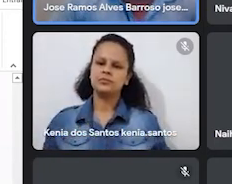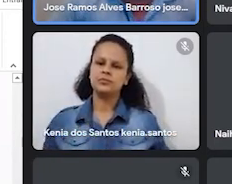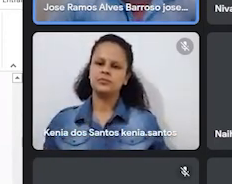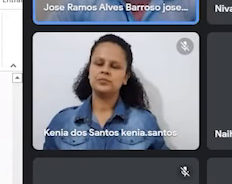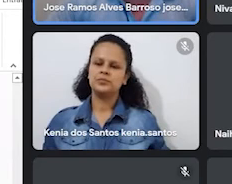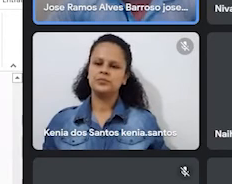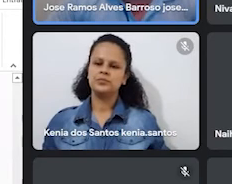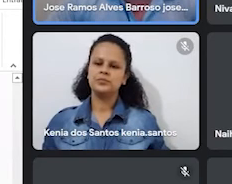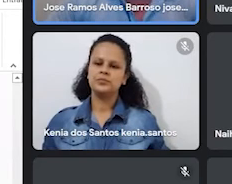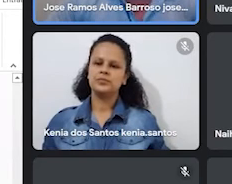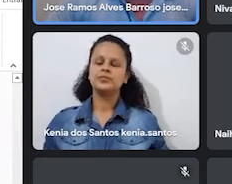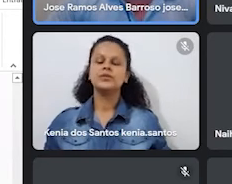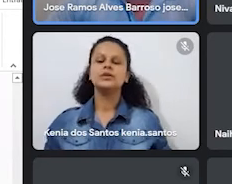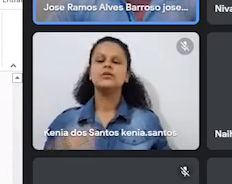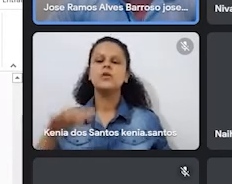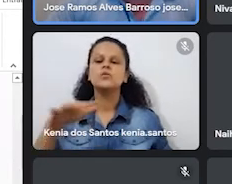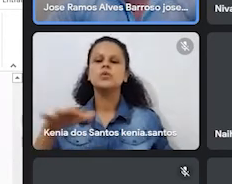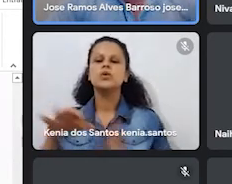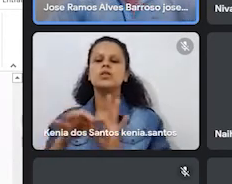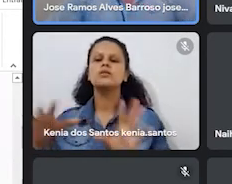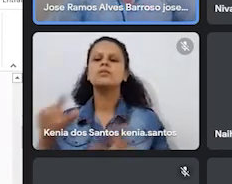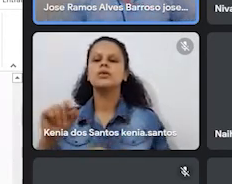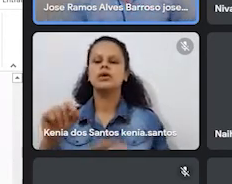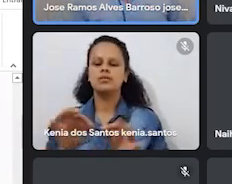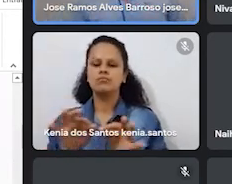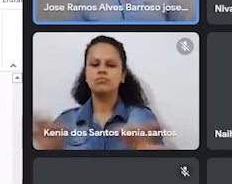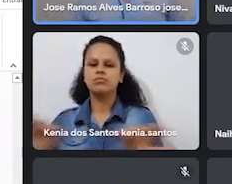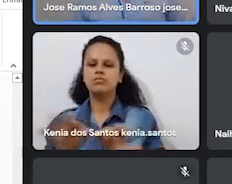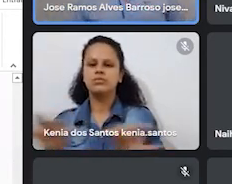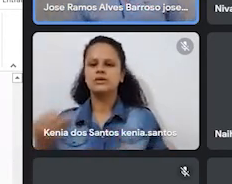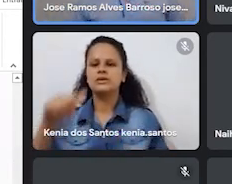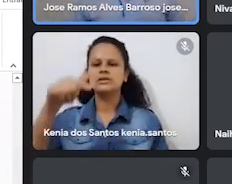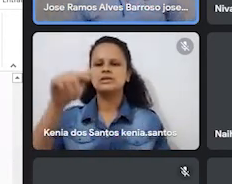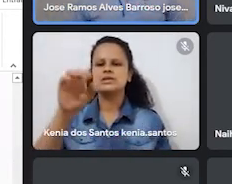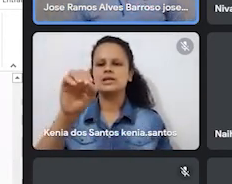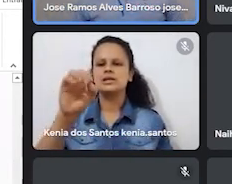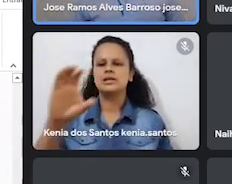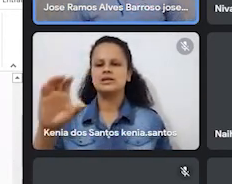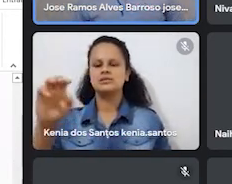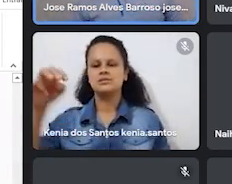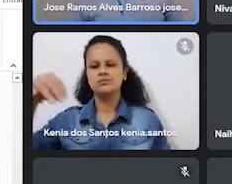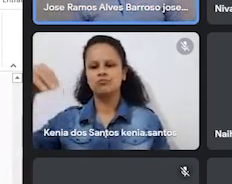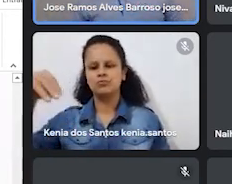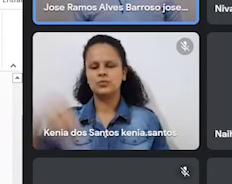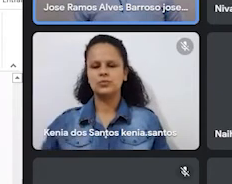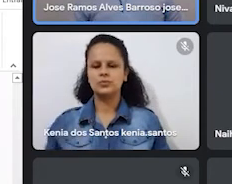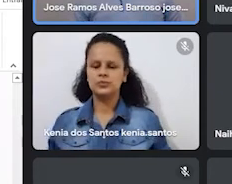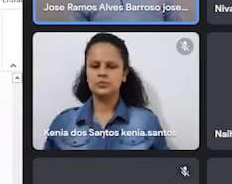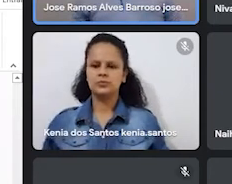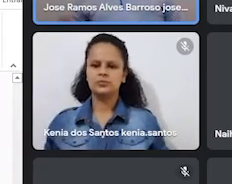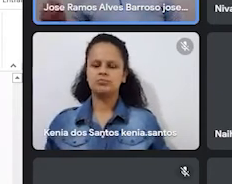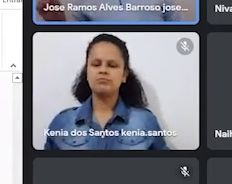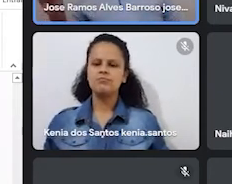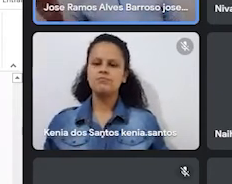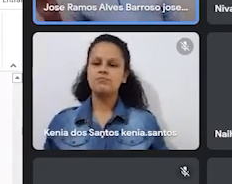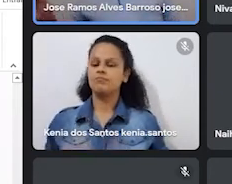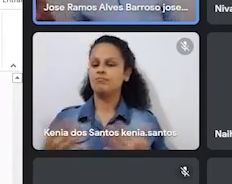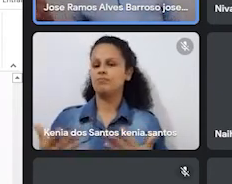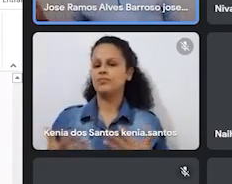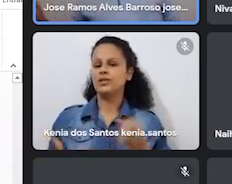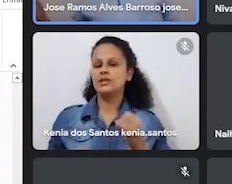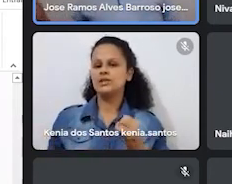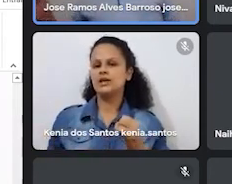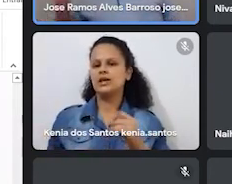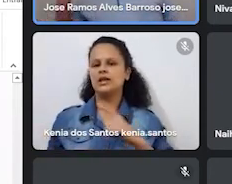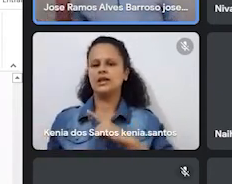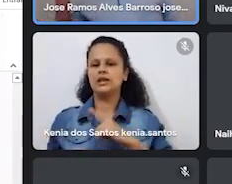A zona livre, 70 centímetros. Então, se eu tenho um fio ali